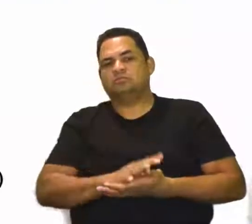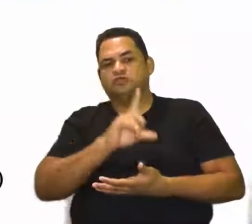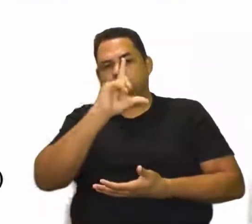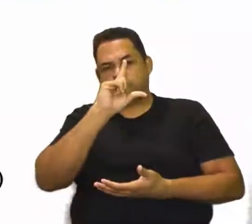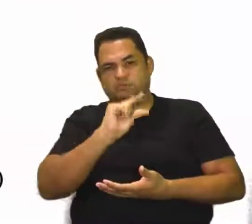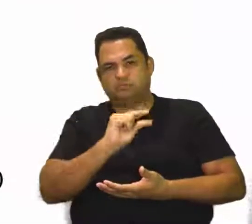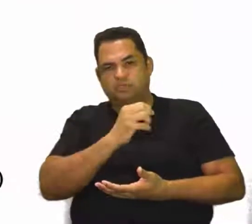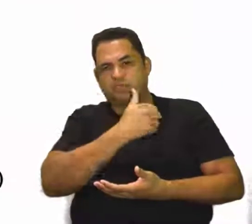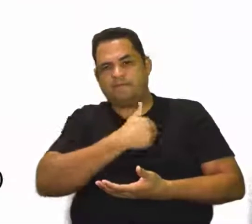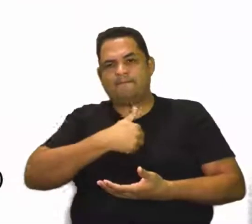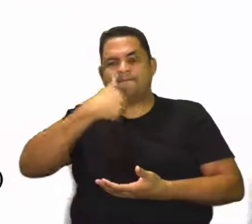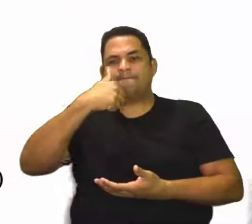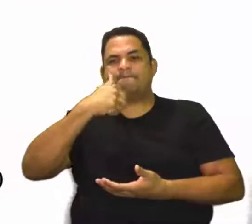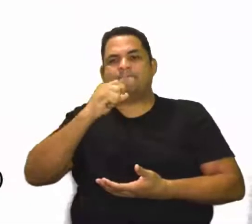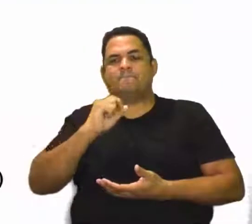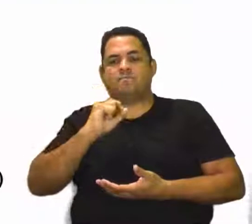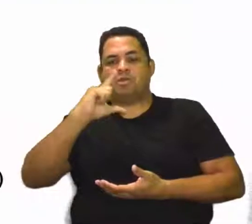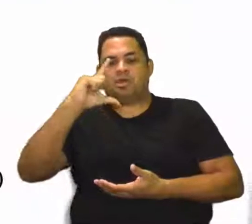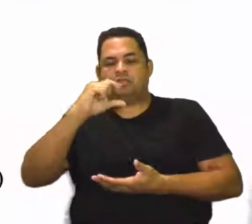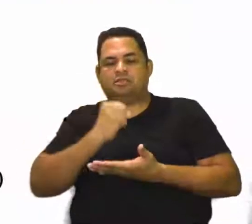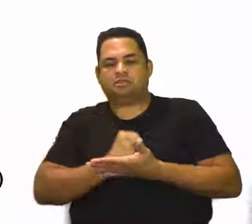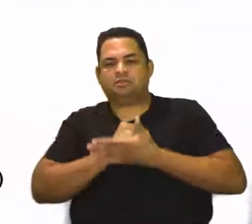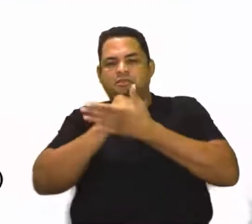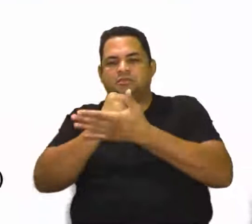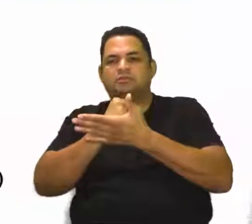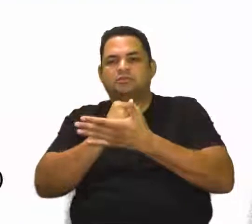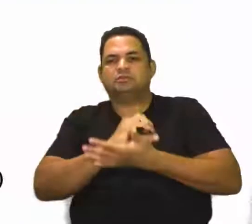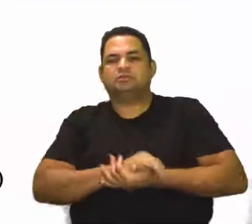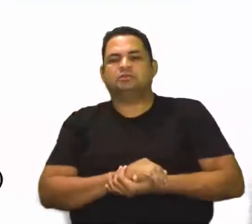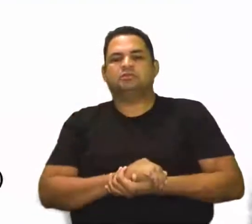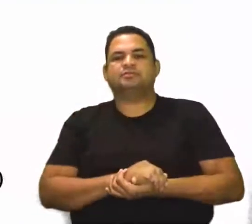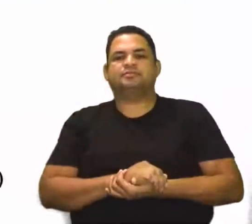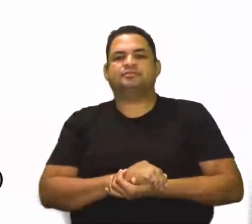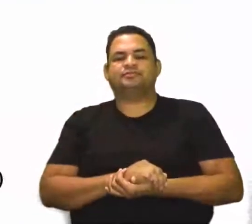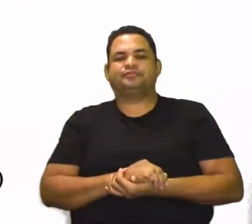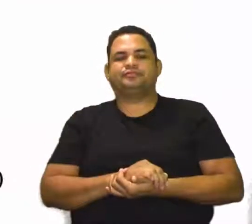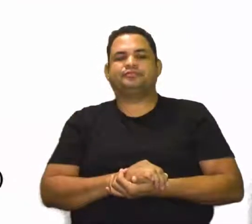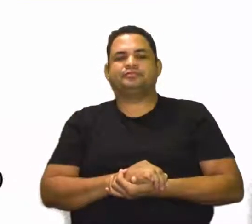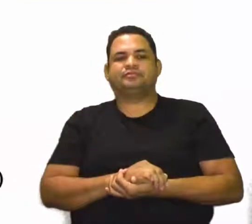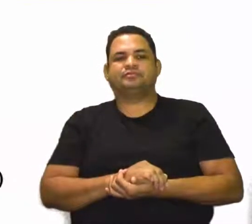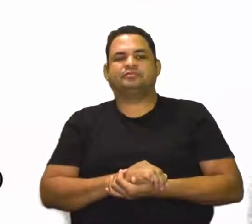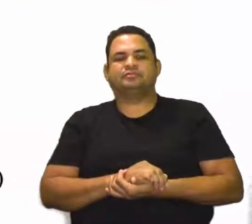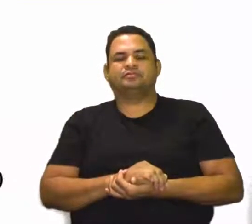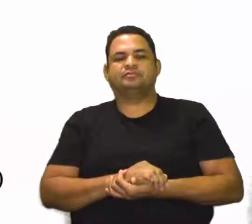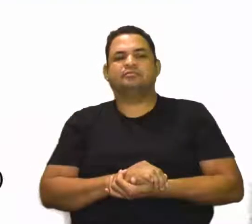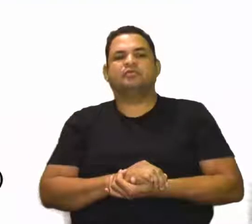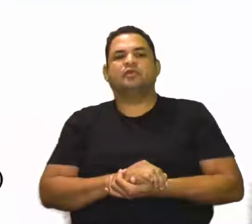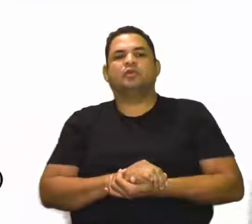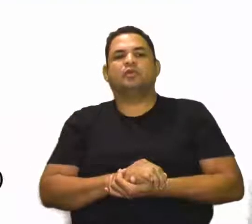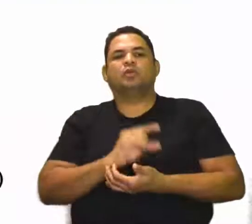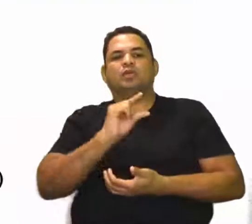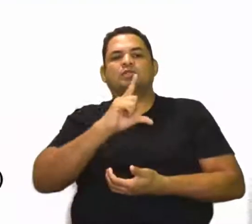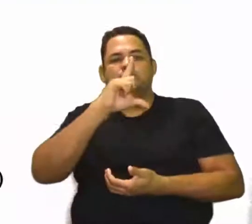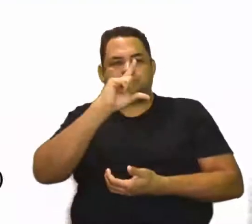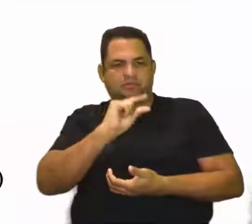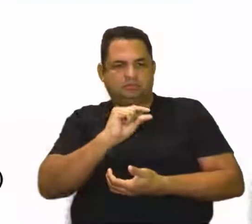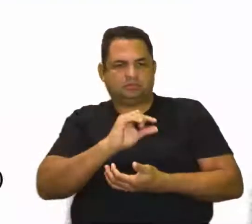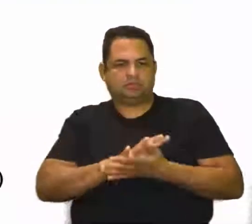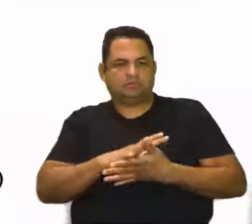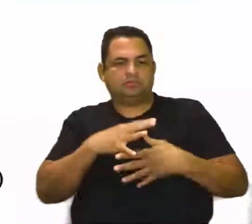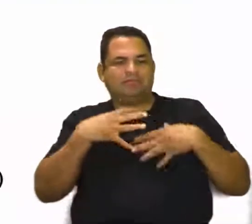Reduz, melhora, aumenta e ajuda. Olha, vamos pensar na escada. O que ele reduz?